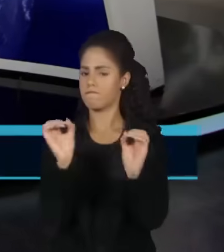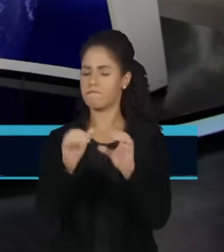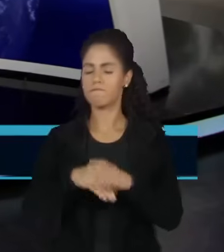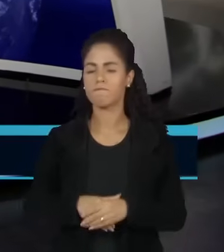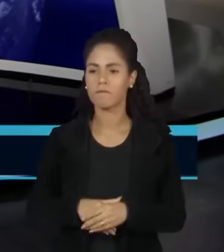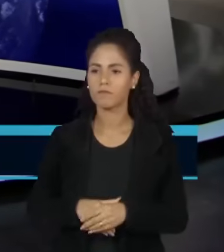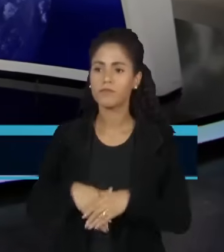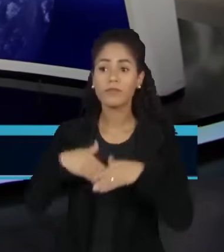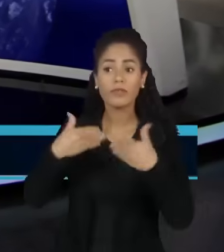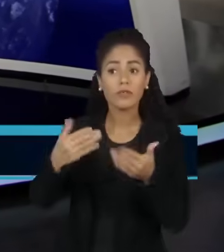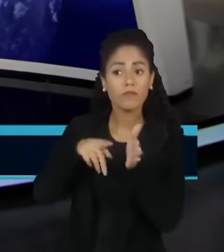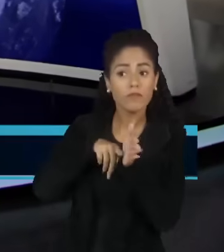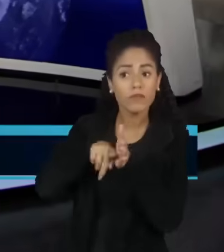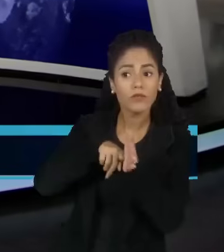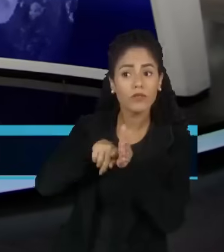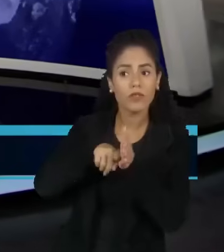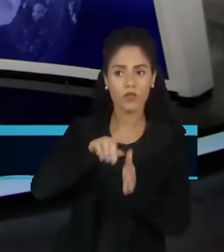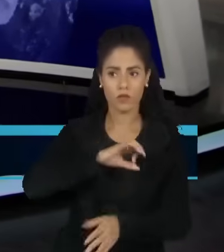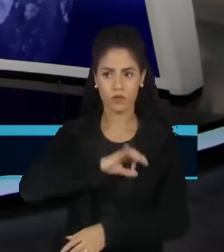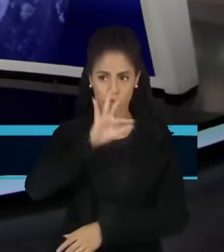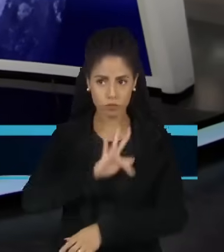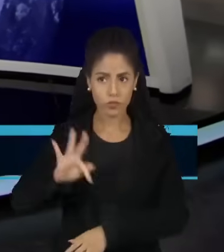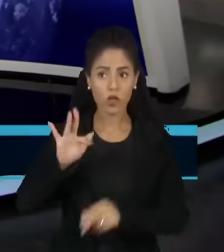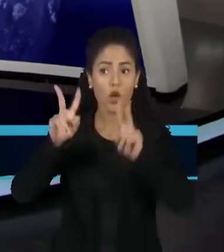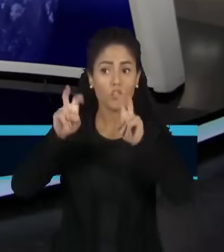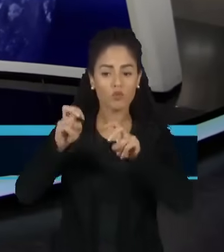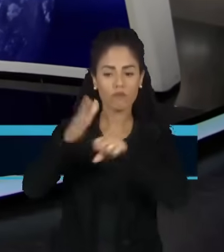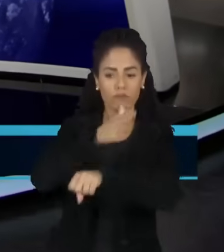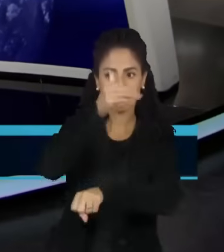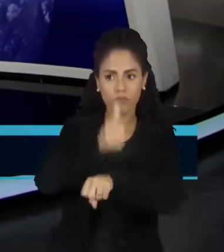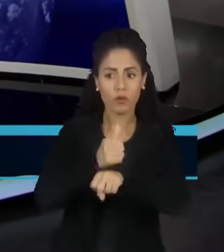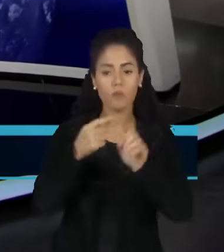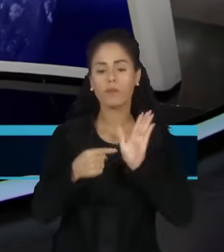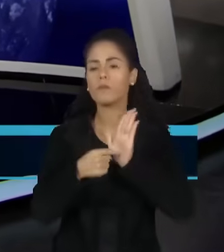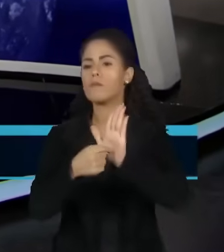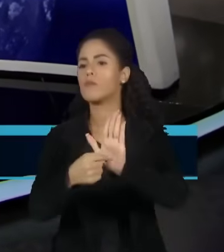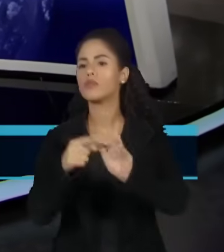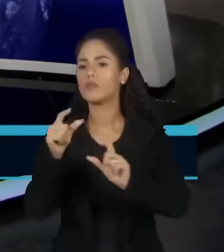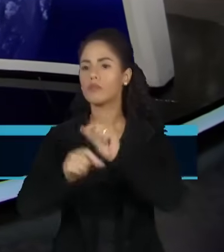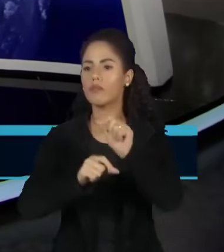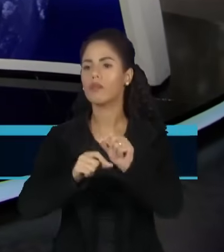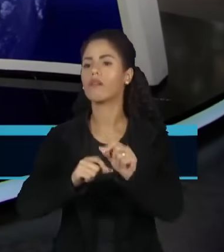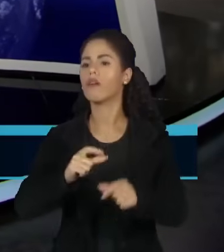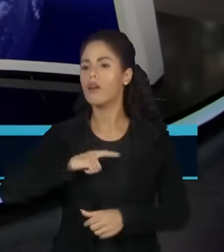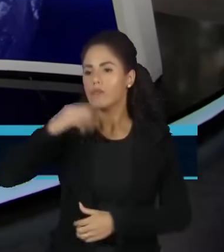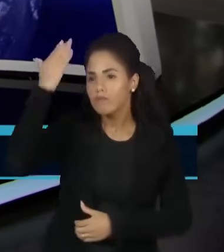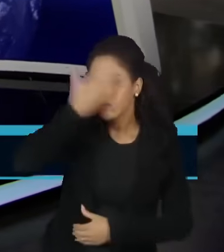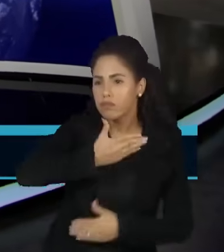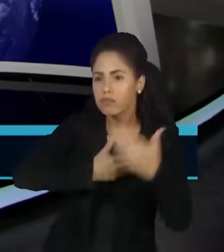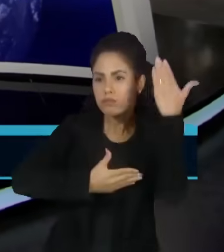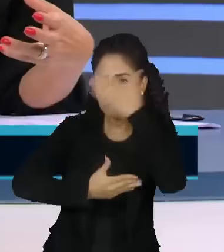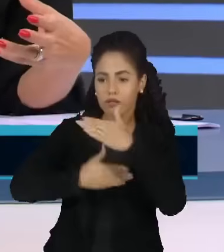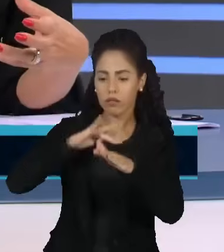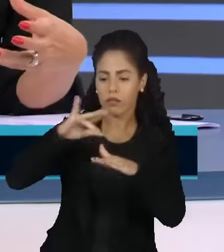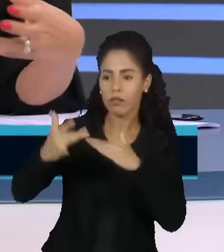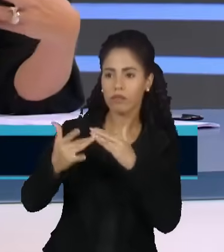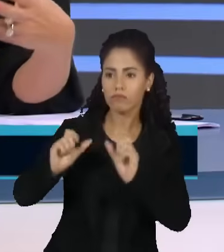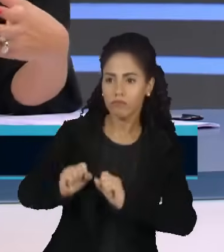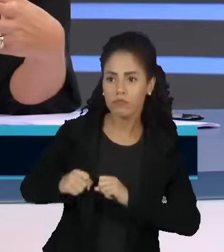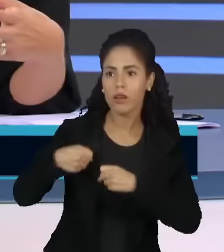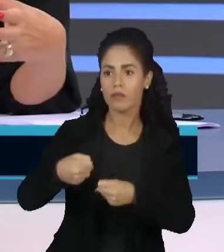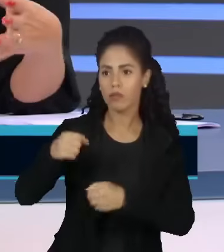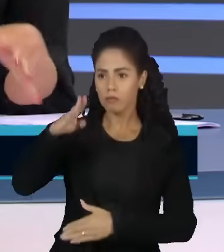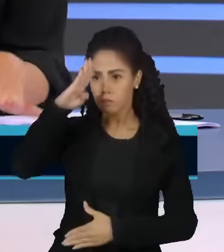Mariana, as investigações da Polícia Federal sobre o golpe mostram que cada vez mais parte das redes sociais e as ações de militares